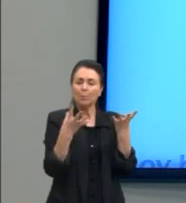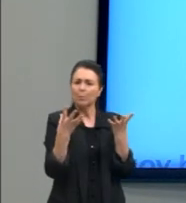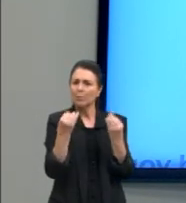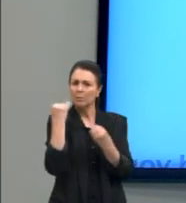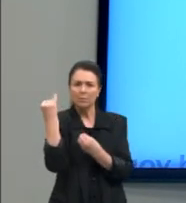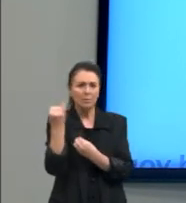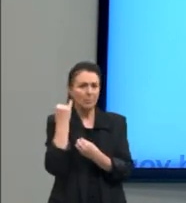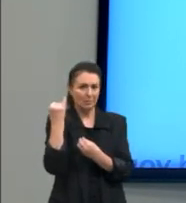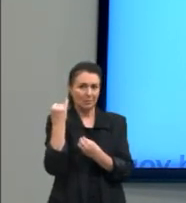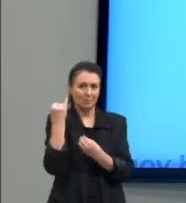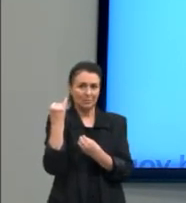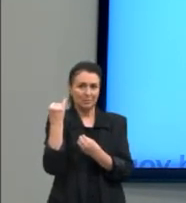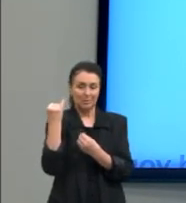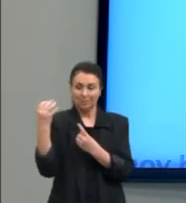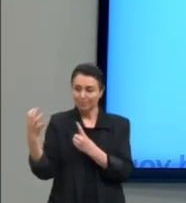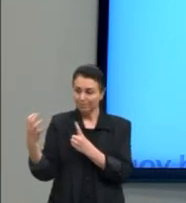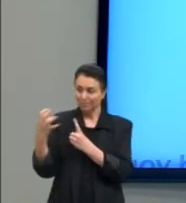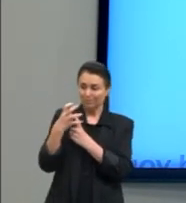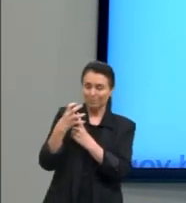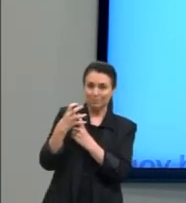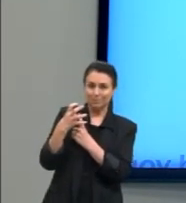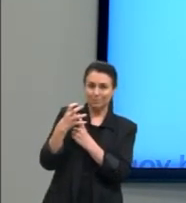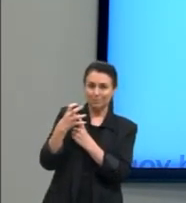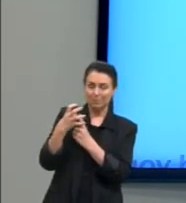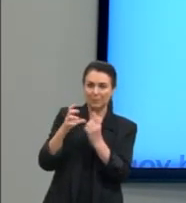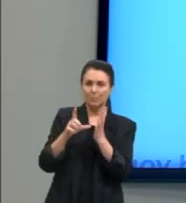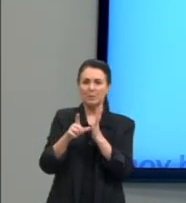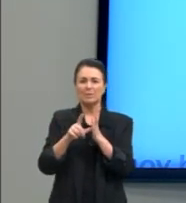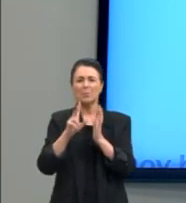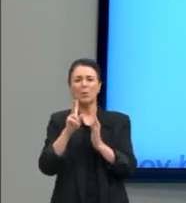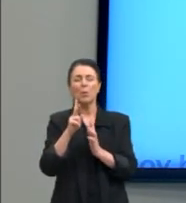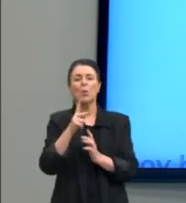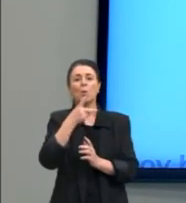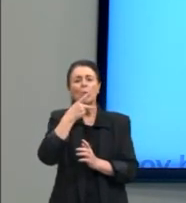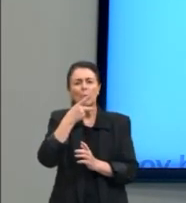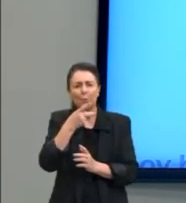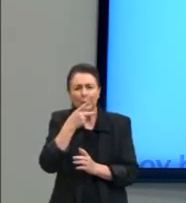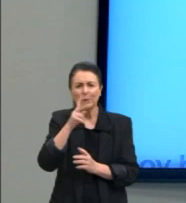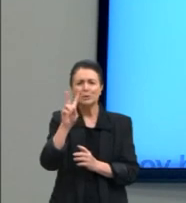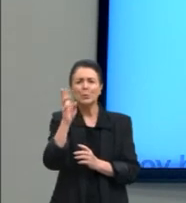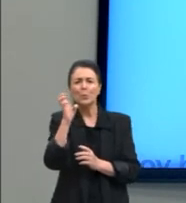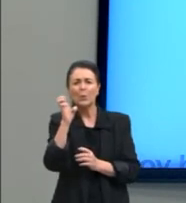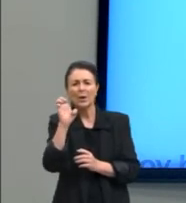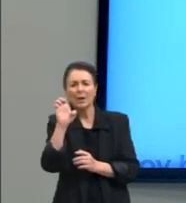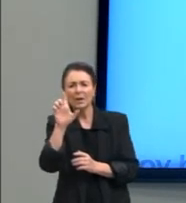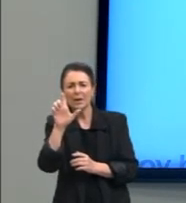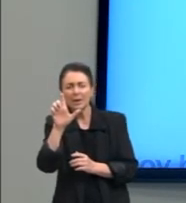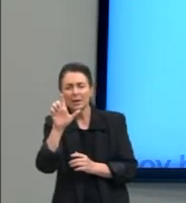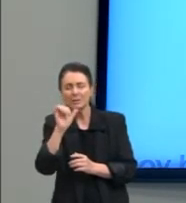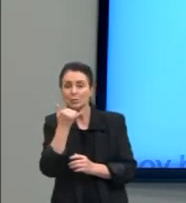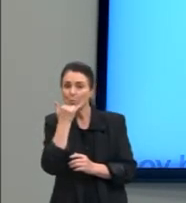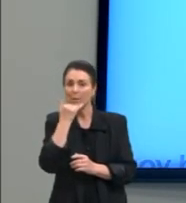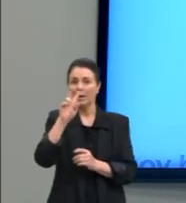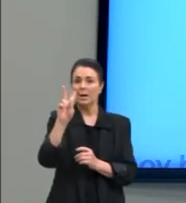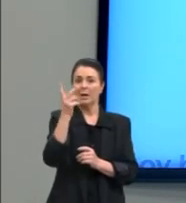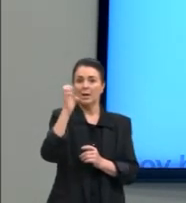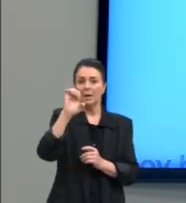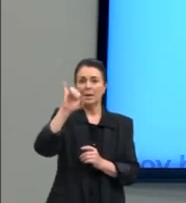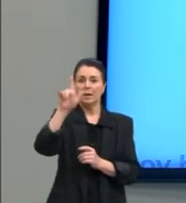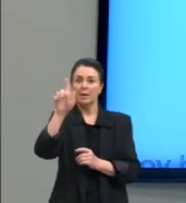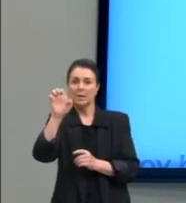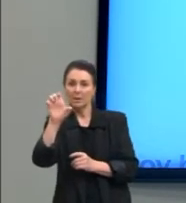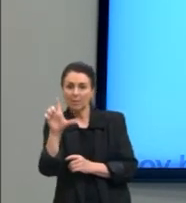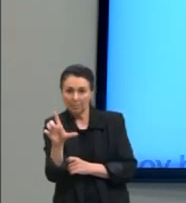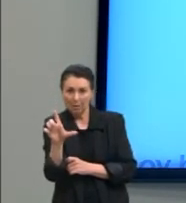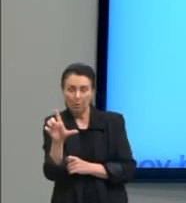que principalmente depois de kart Kant Hegel não é São filósofos que vão buscar entre outros vários né